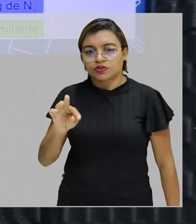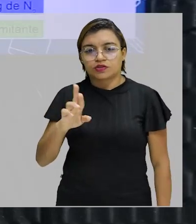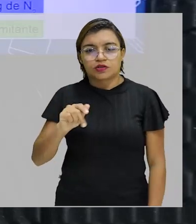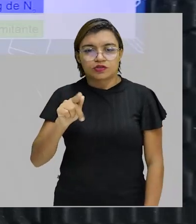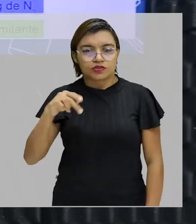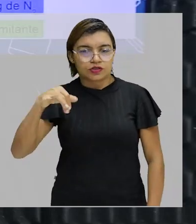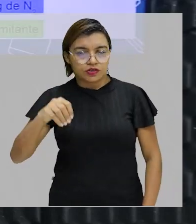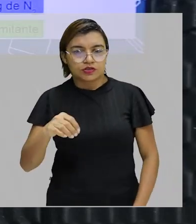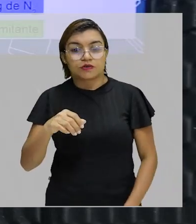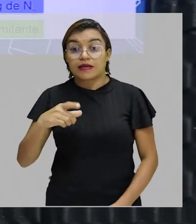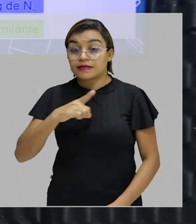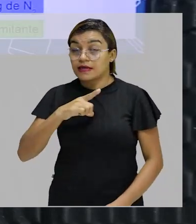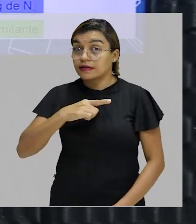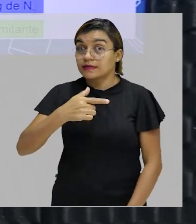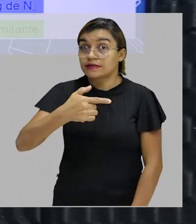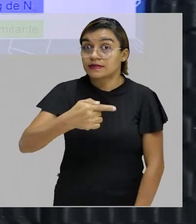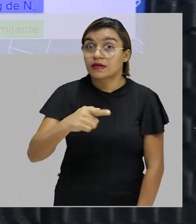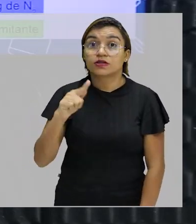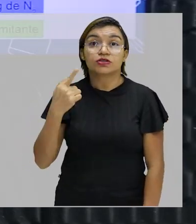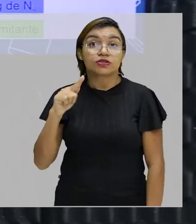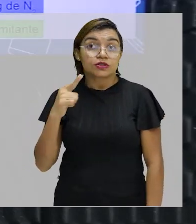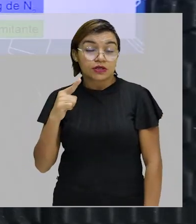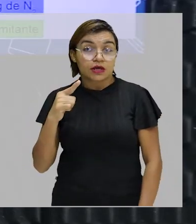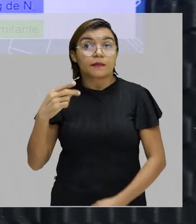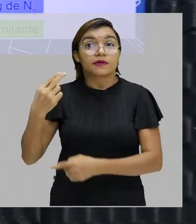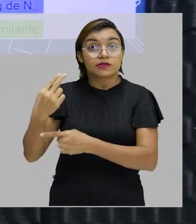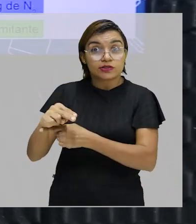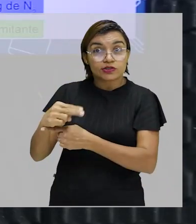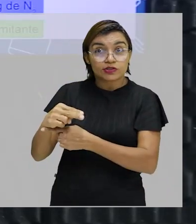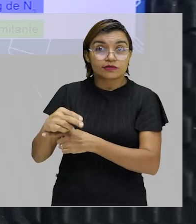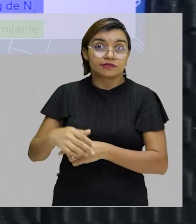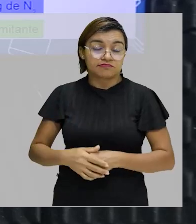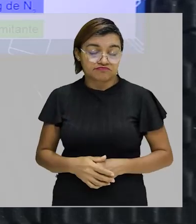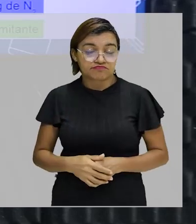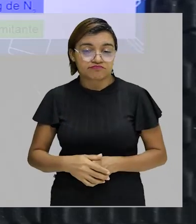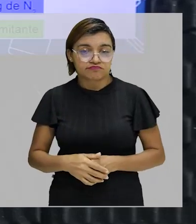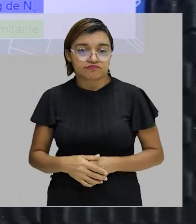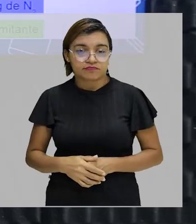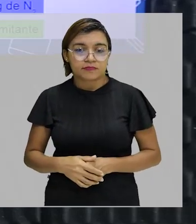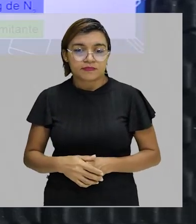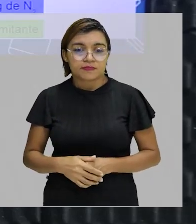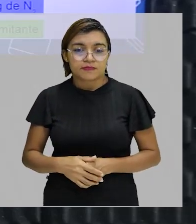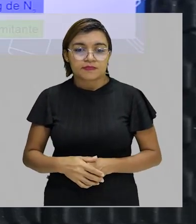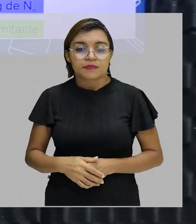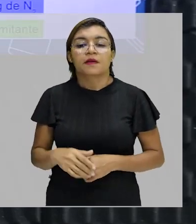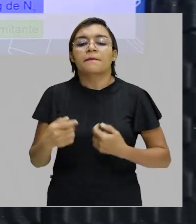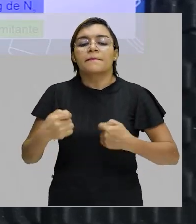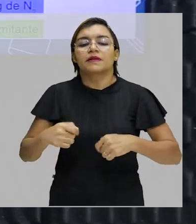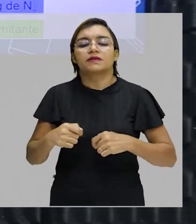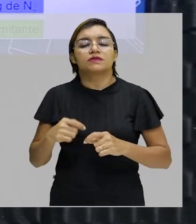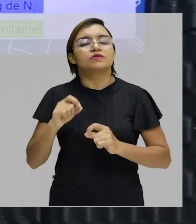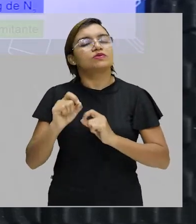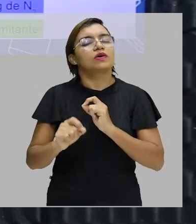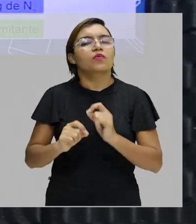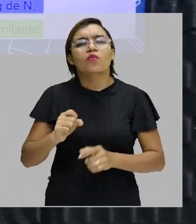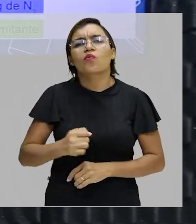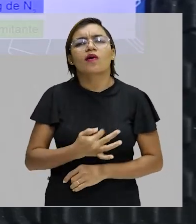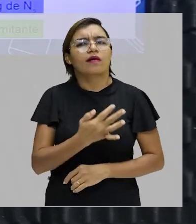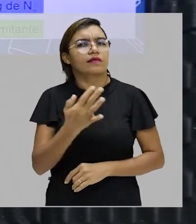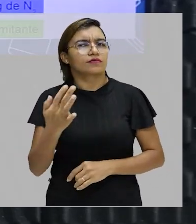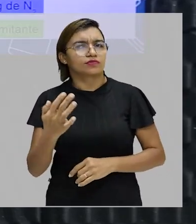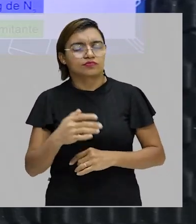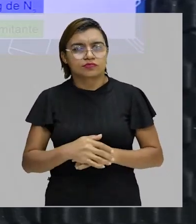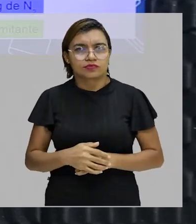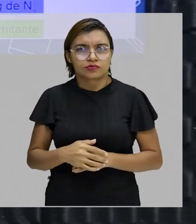tenho 7 gramas de nitrogênio. Então, com 7 gramas de nitrogênio, eu preciso de quanto